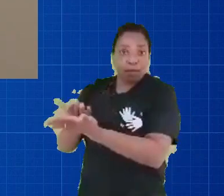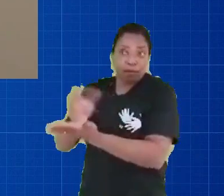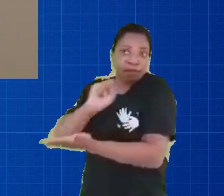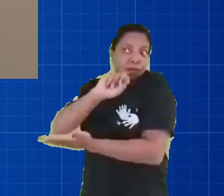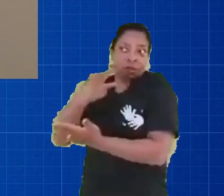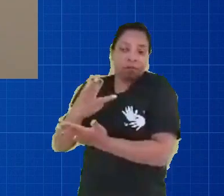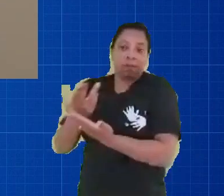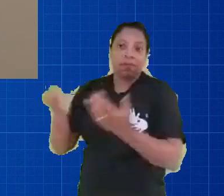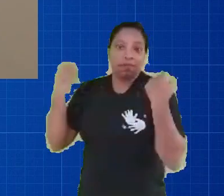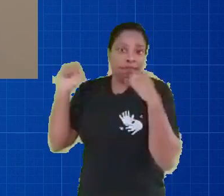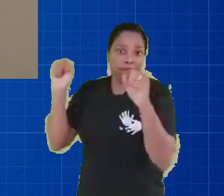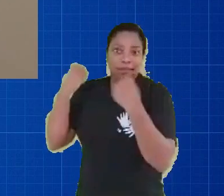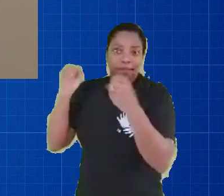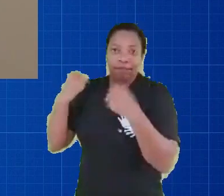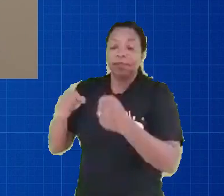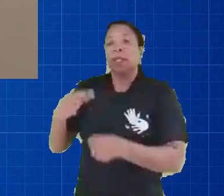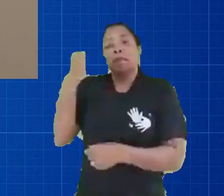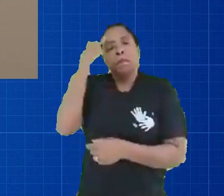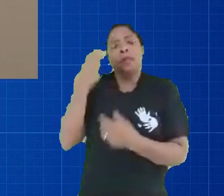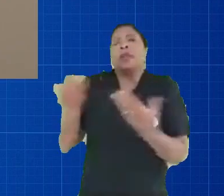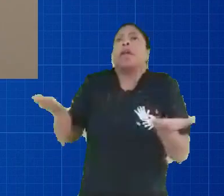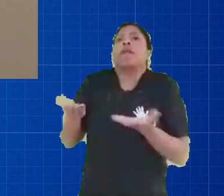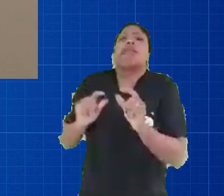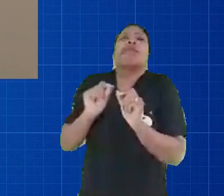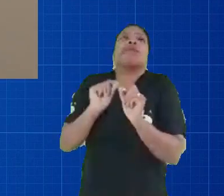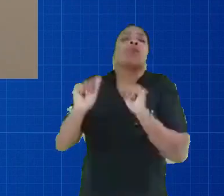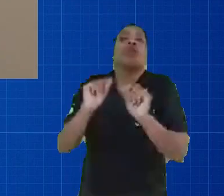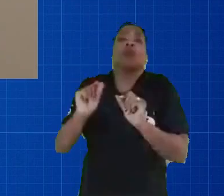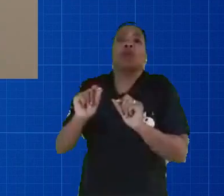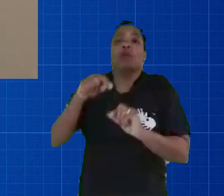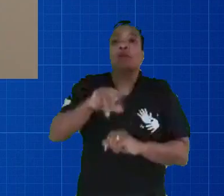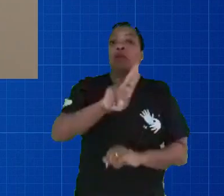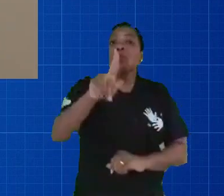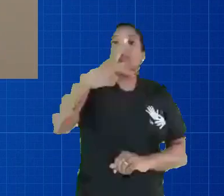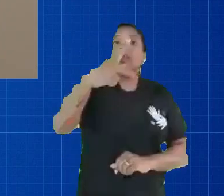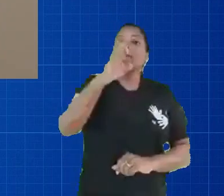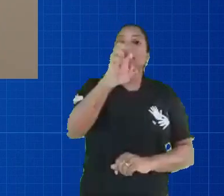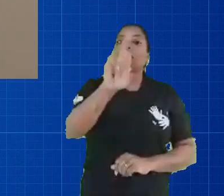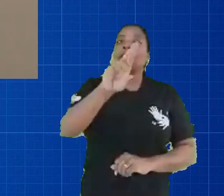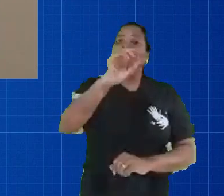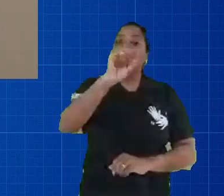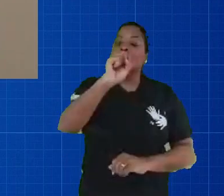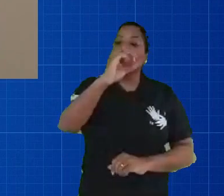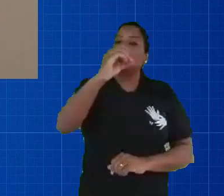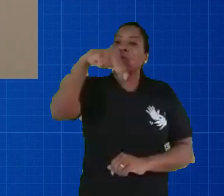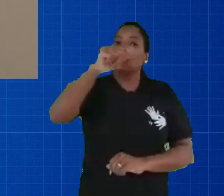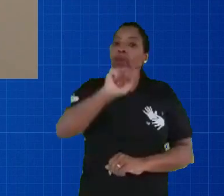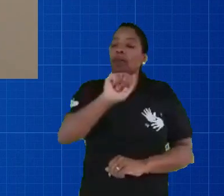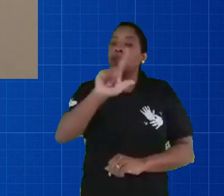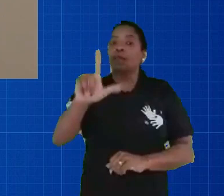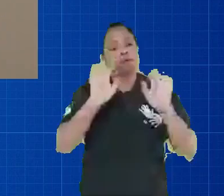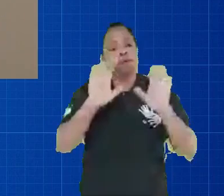a necessidade das crianças fazerem atividade, mesmo que online. Então foi um momento muito difícil e agora é um momento de